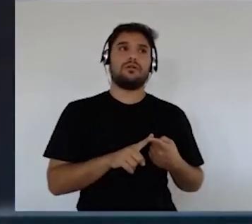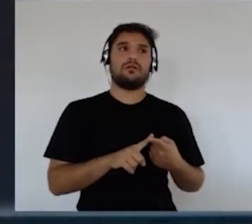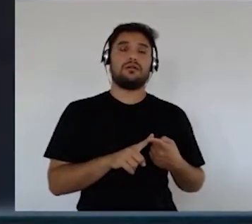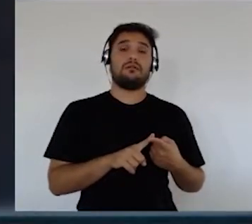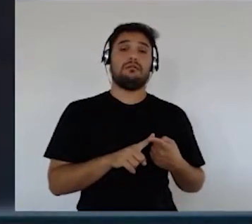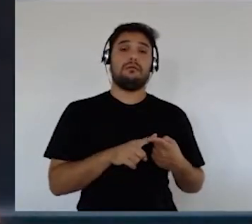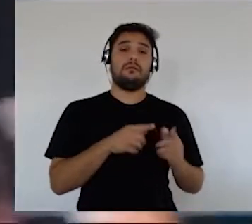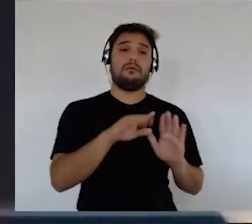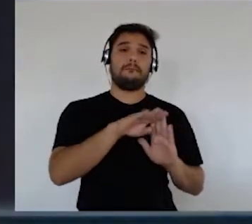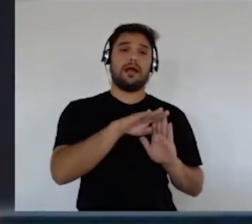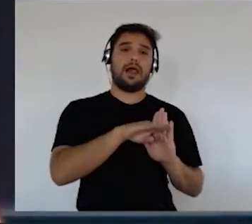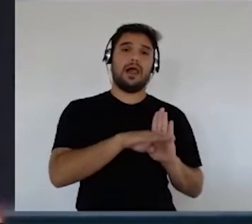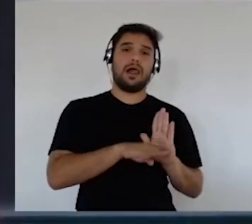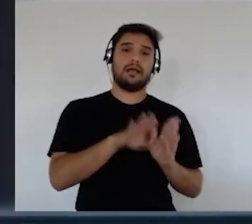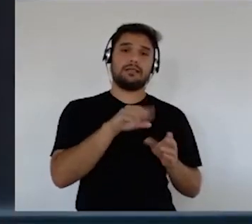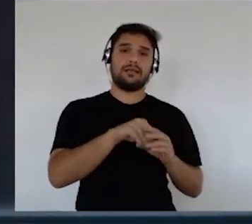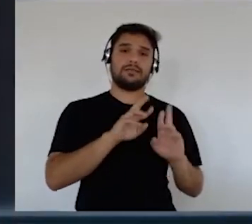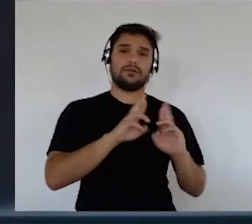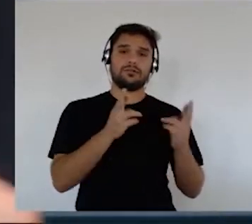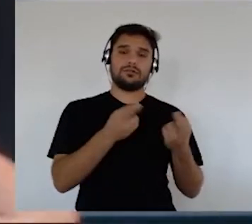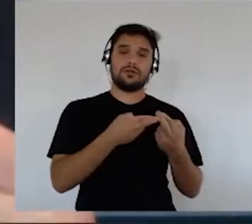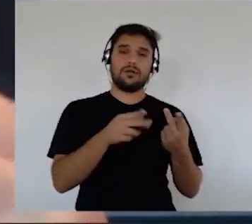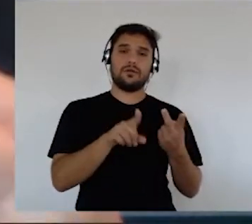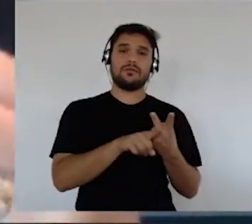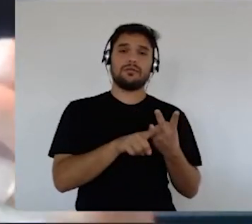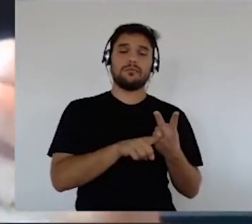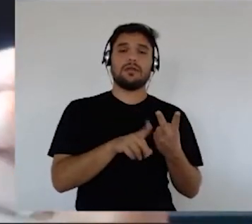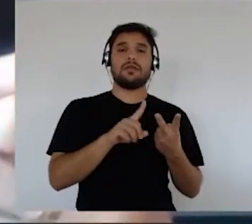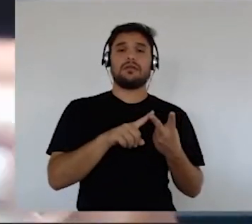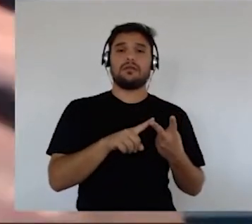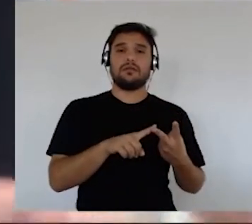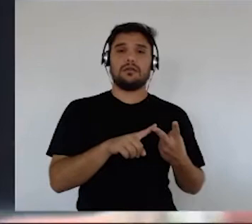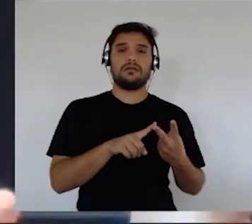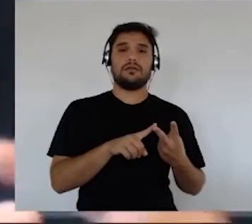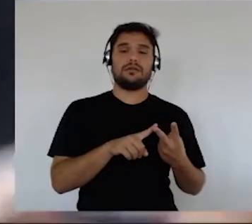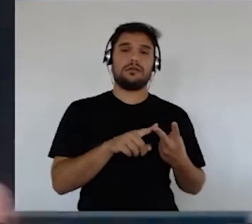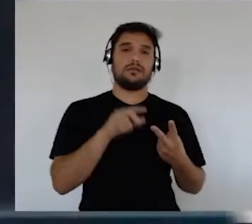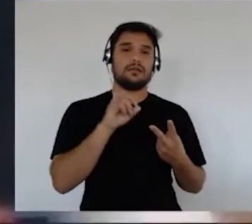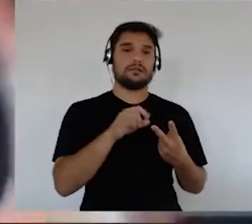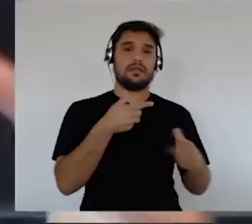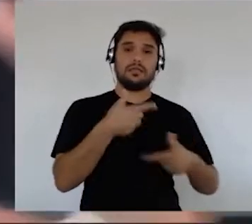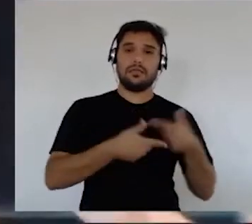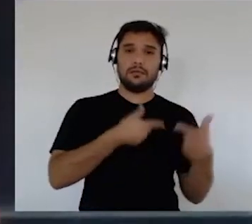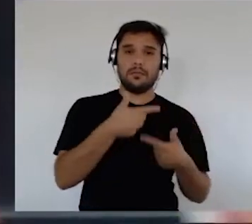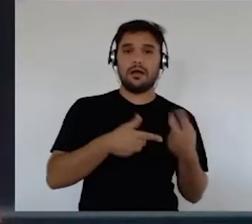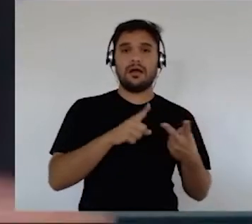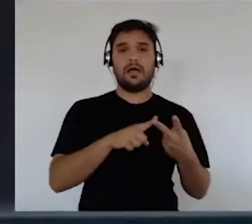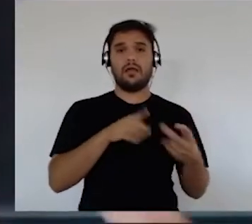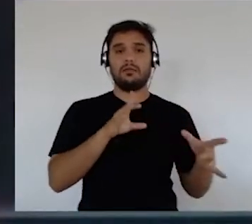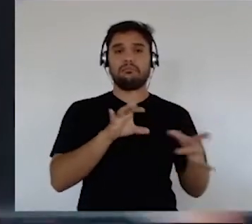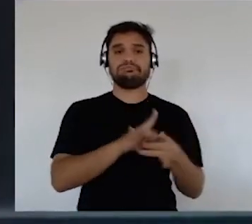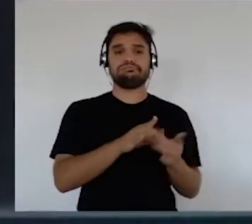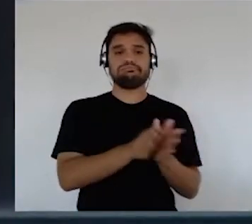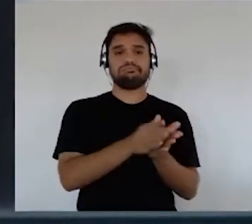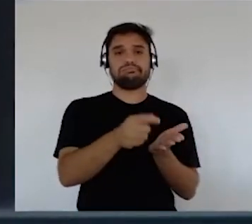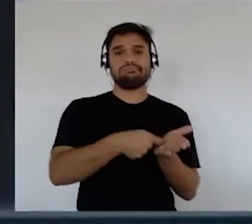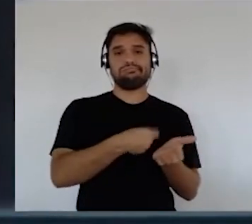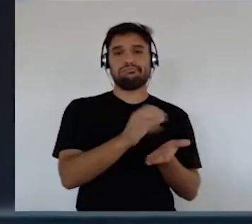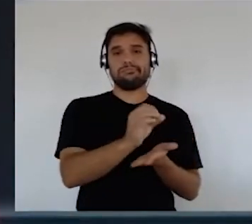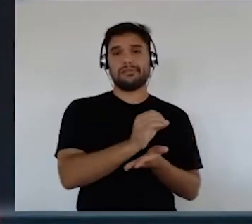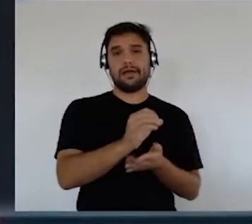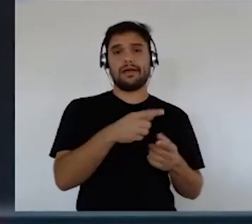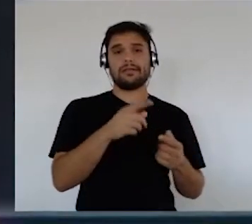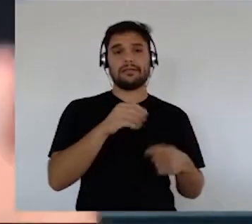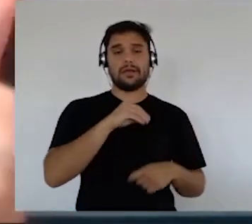pautistas, do ponto de vista de audiências, do ponto de vista de trabalho, sem um vínculo que garantam a elas uma